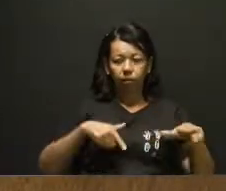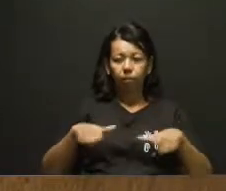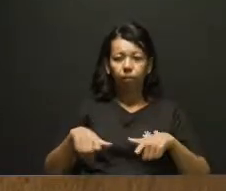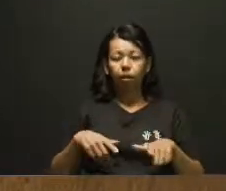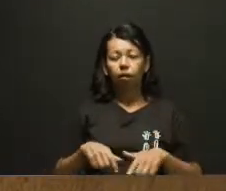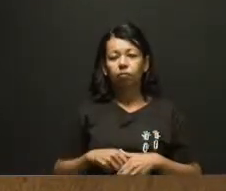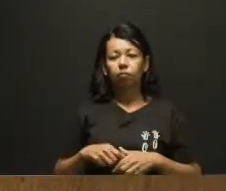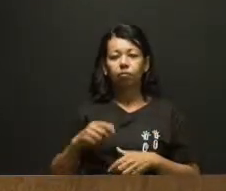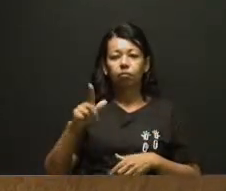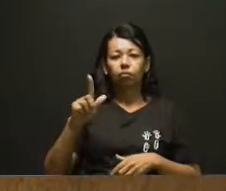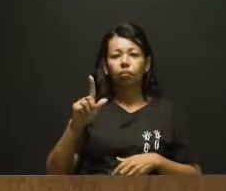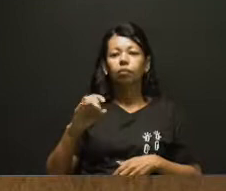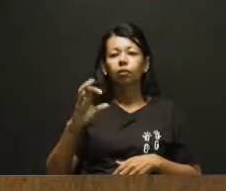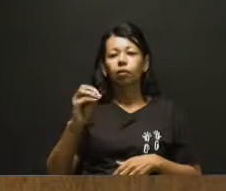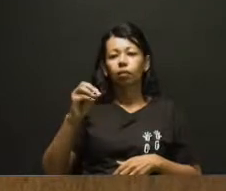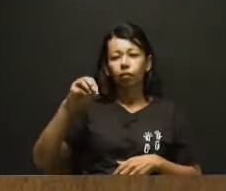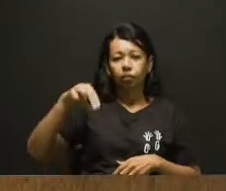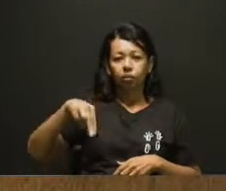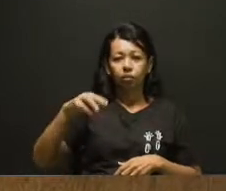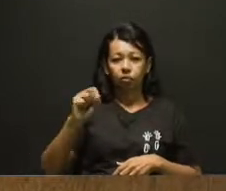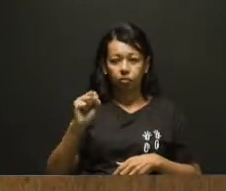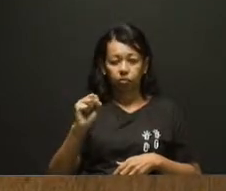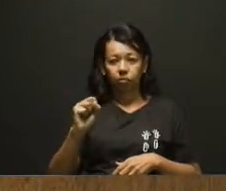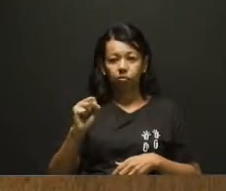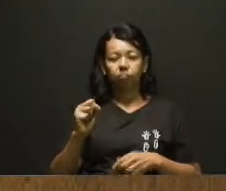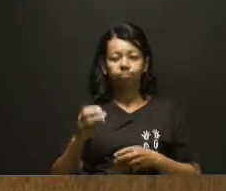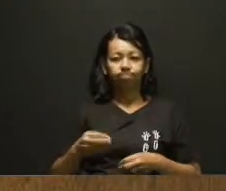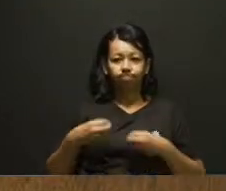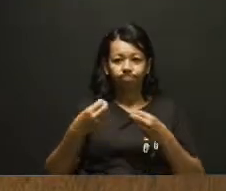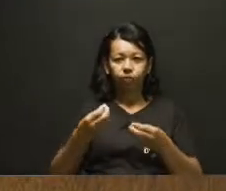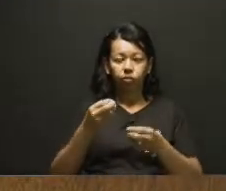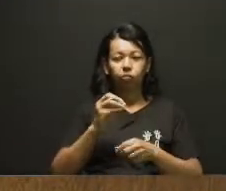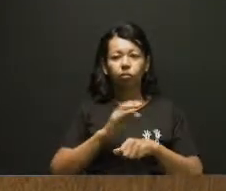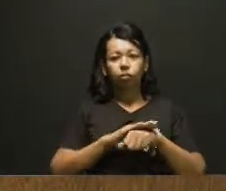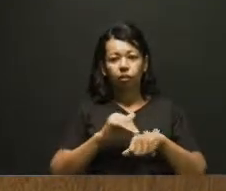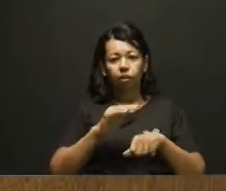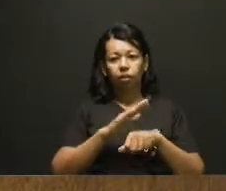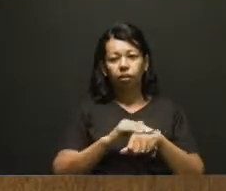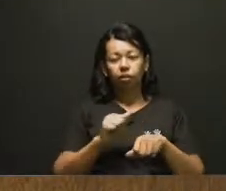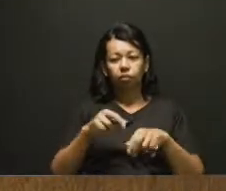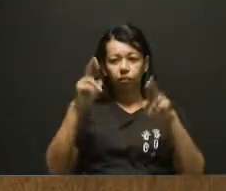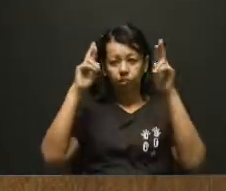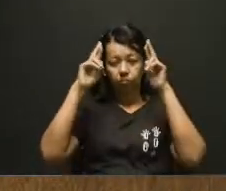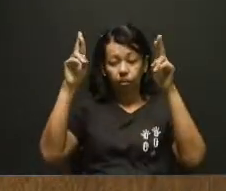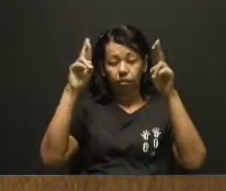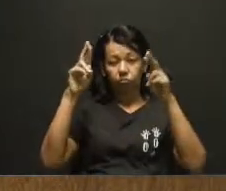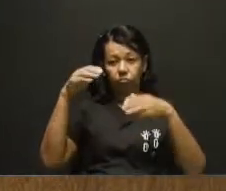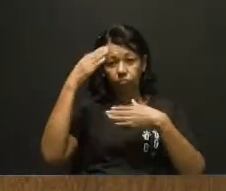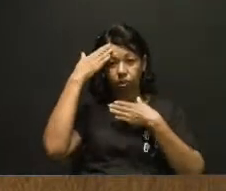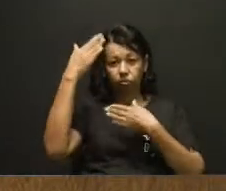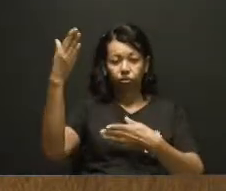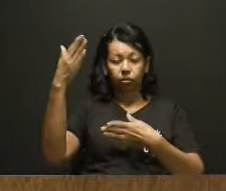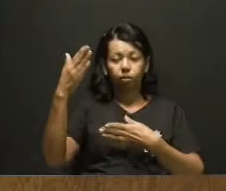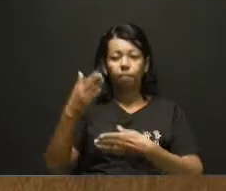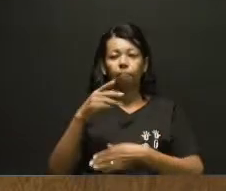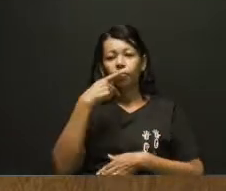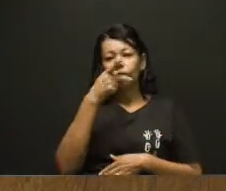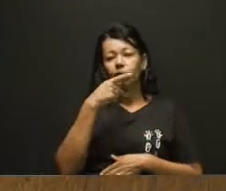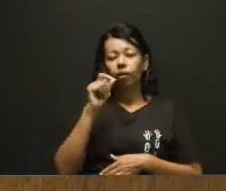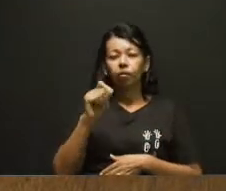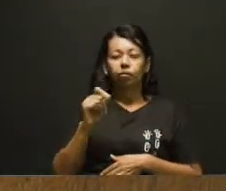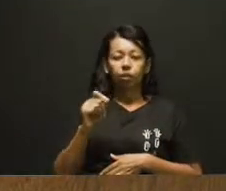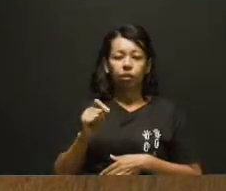lions receba também o nosso carinho nosso respeito ea nossa gratidão mais uma vez dizendo que a essência